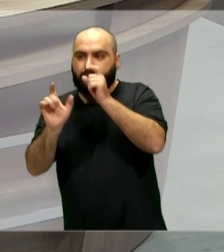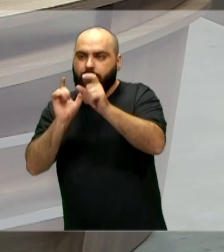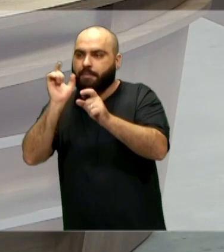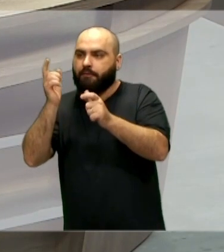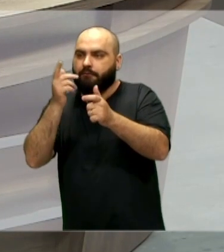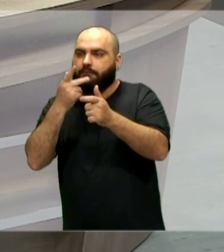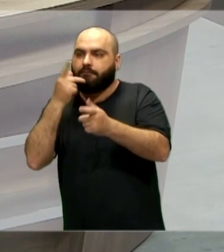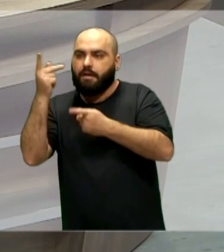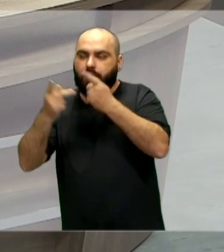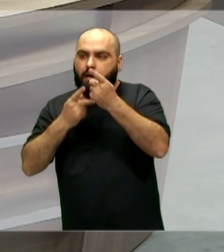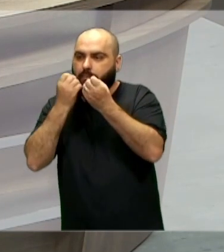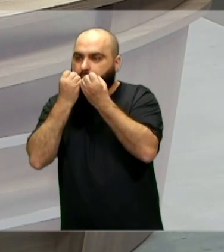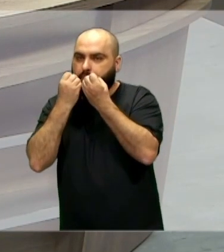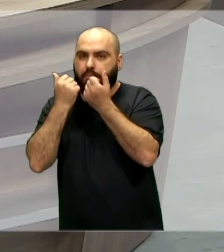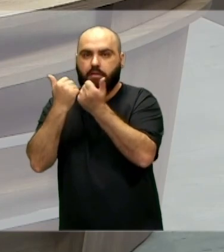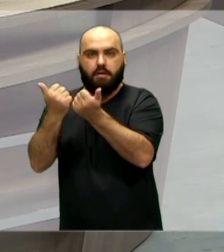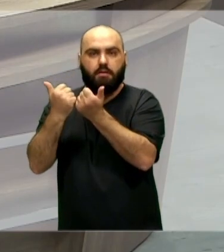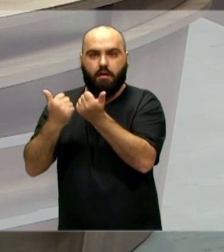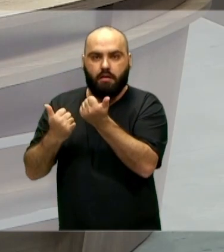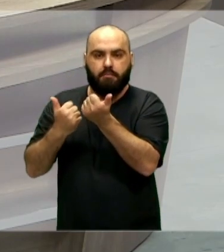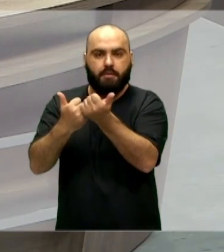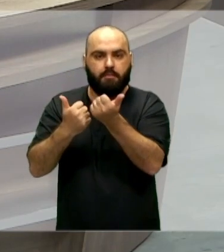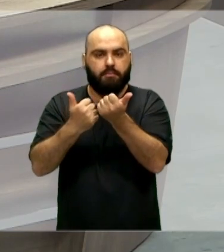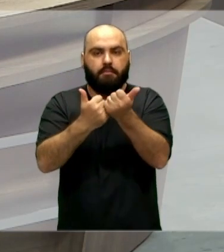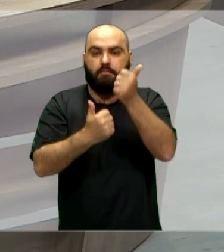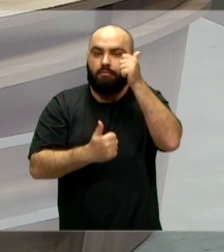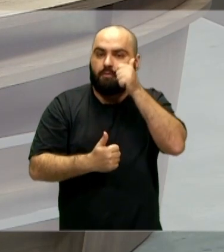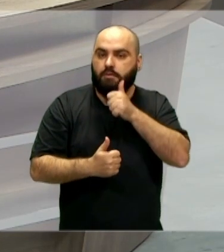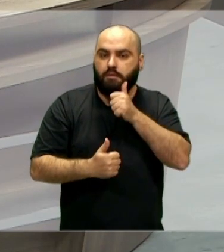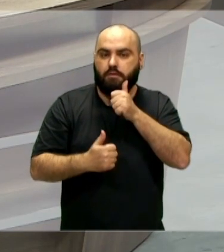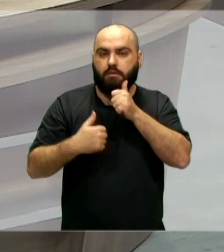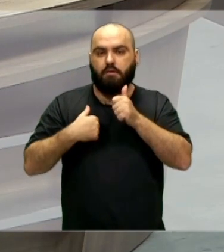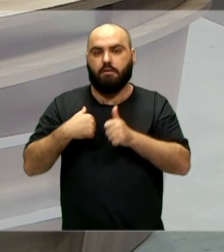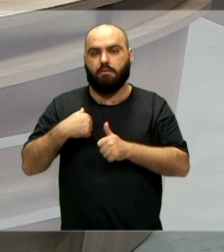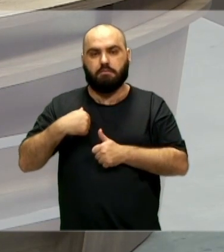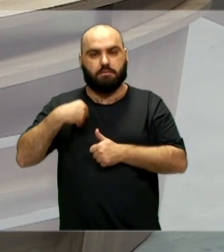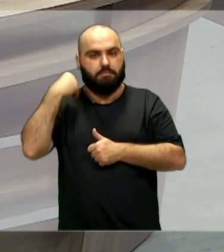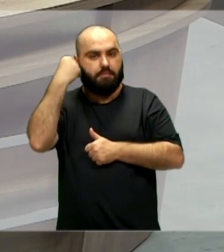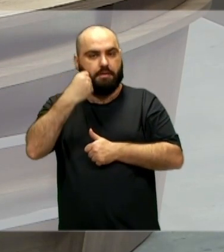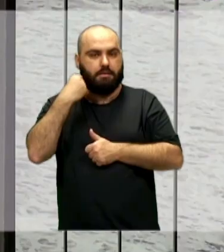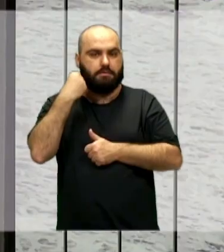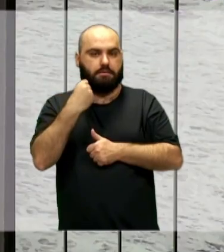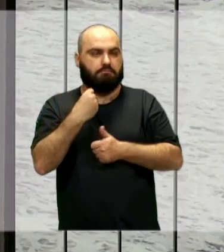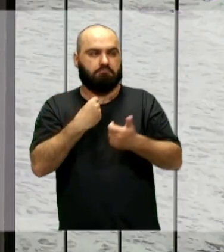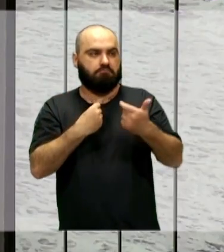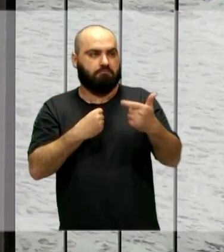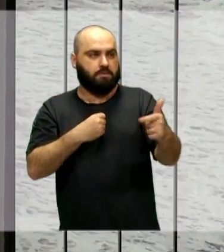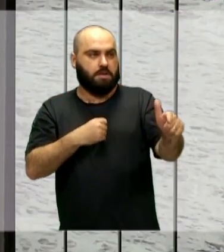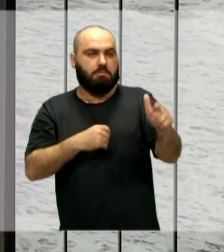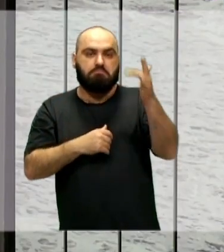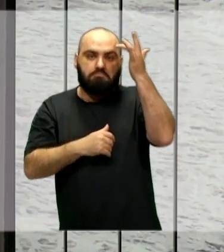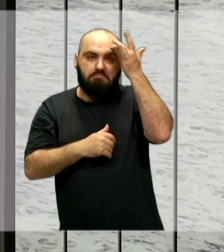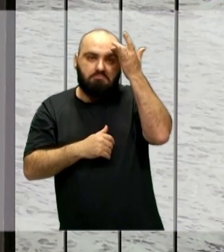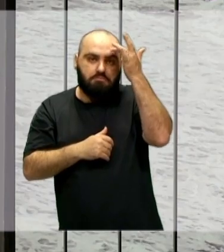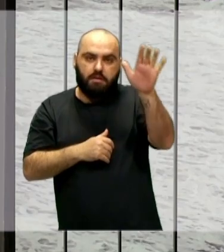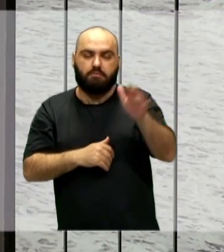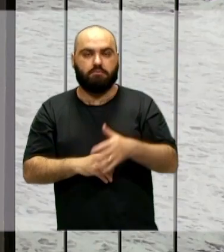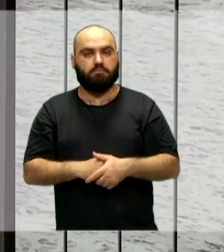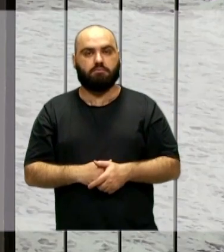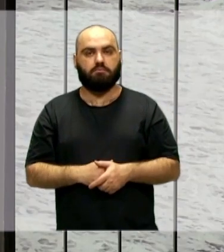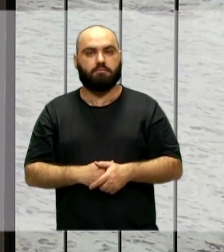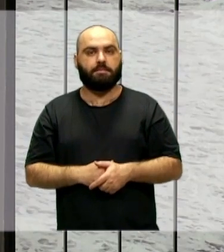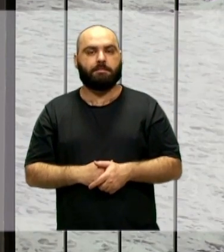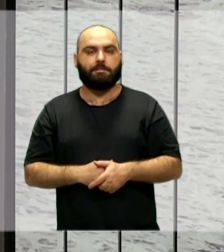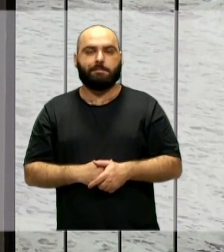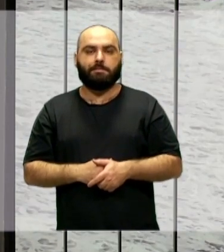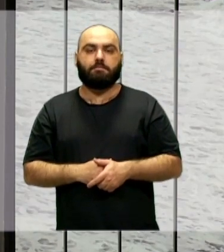para apoiar alguma coisa referente às mulheres, porque eu não tenho essa experiência de vida, eu não sei como é que é isso. Então, é preciso sim, tem que ter